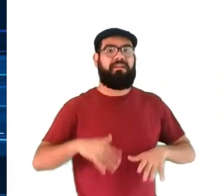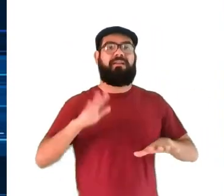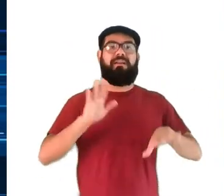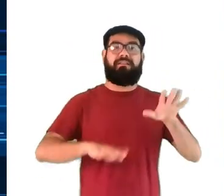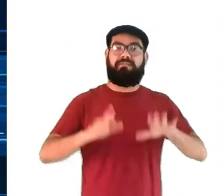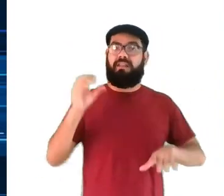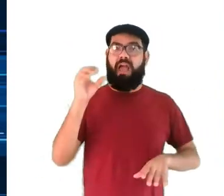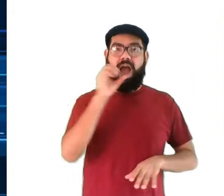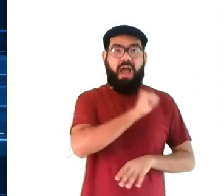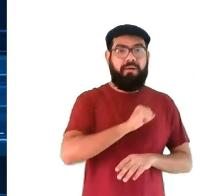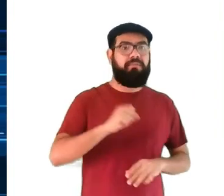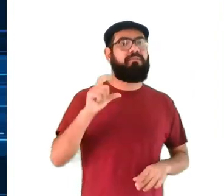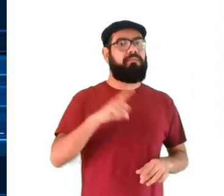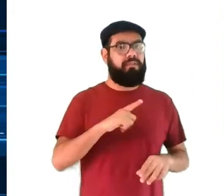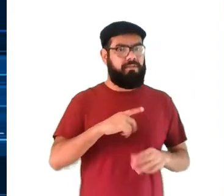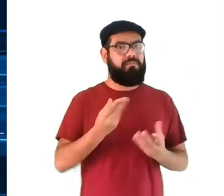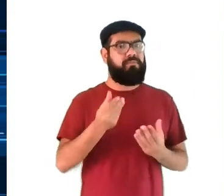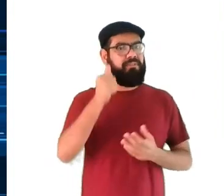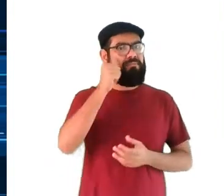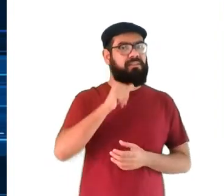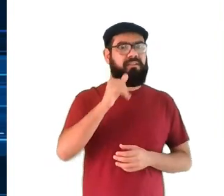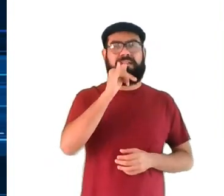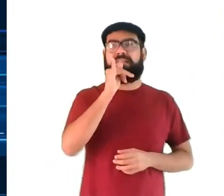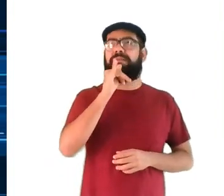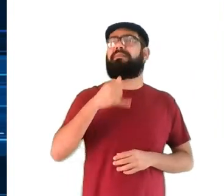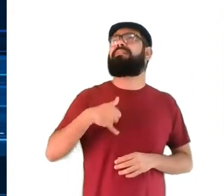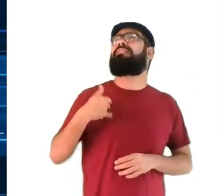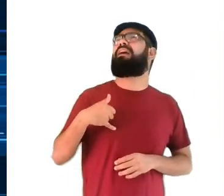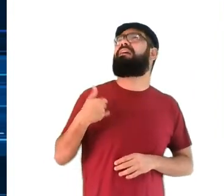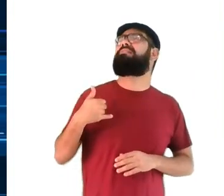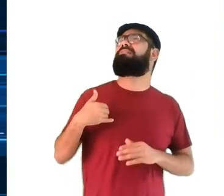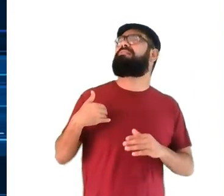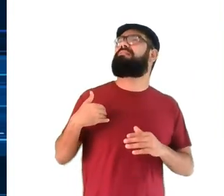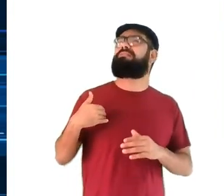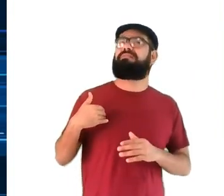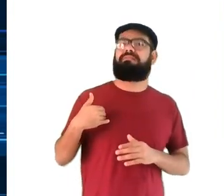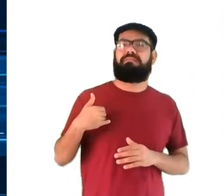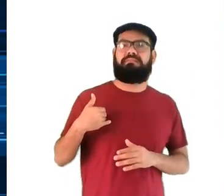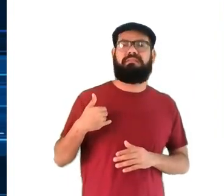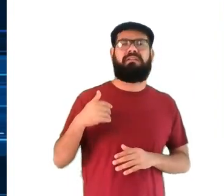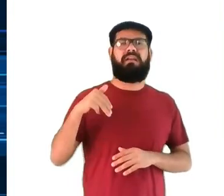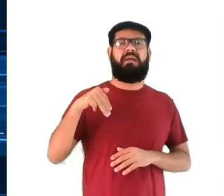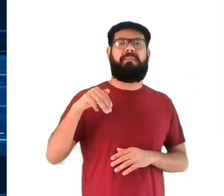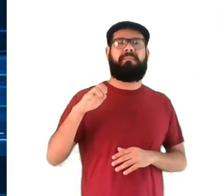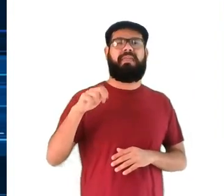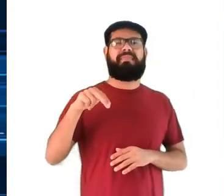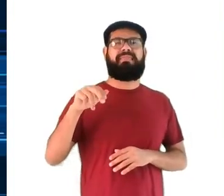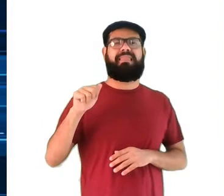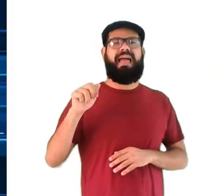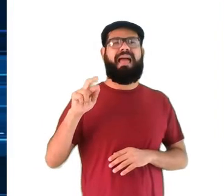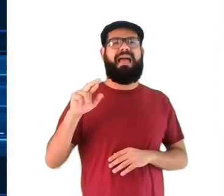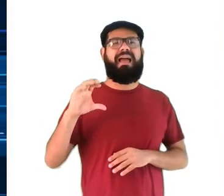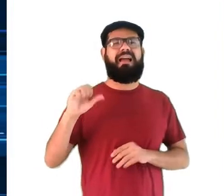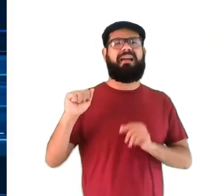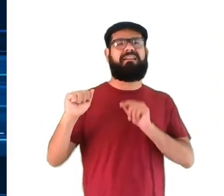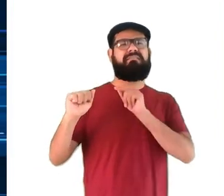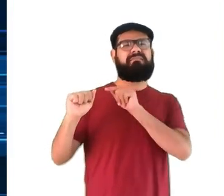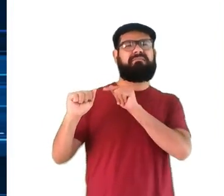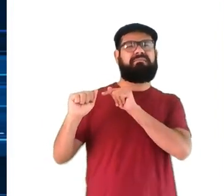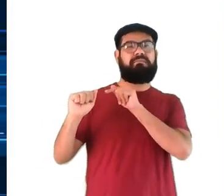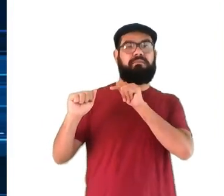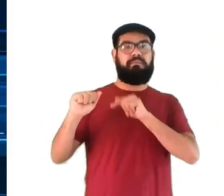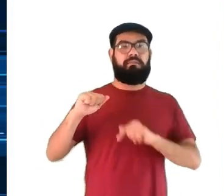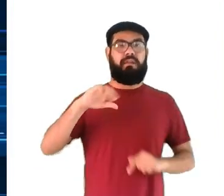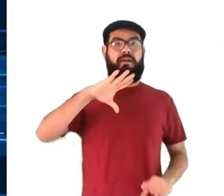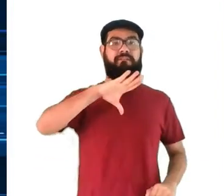meninas que mesmo já tendo atingido a menarca, o que é a menarca, professora? A menarca é a primeira